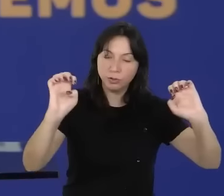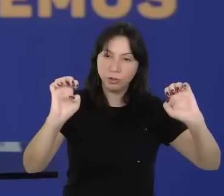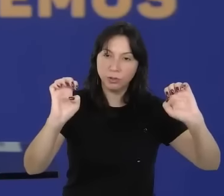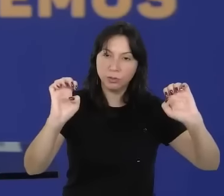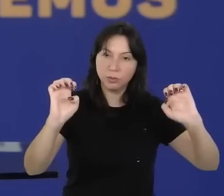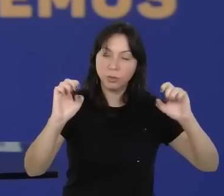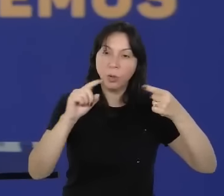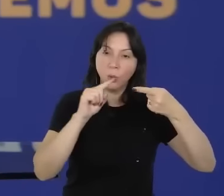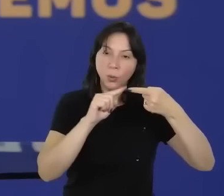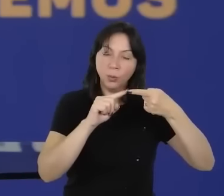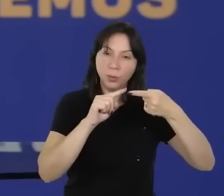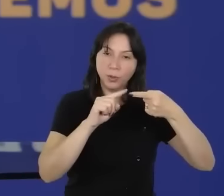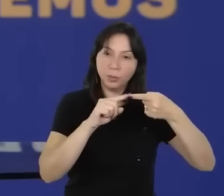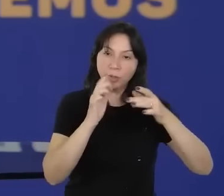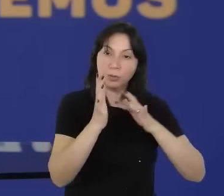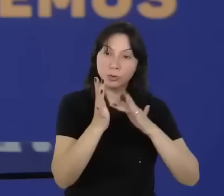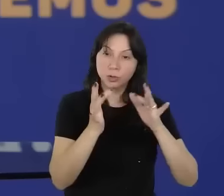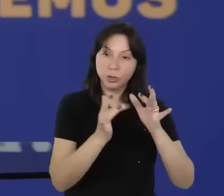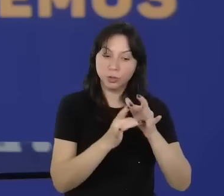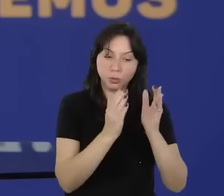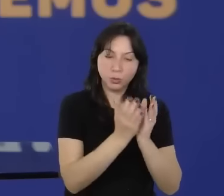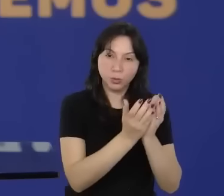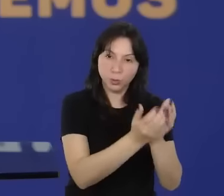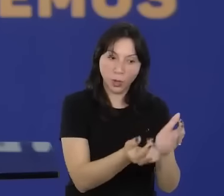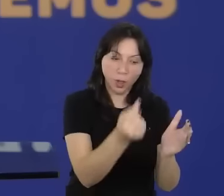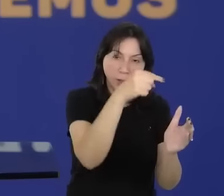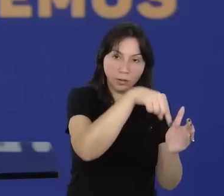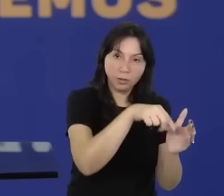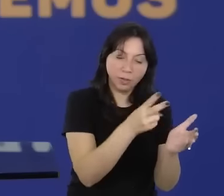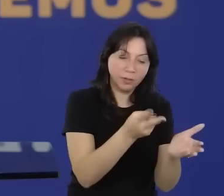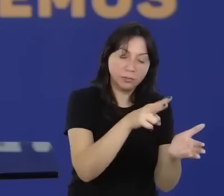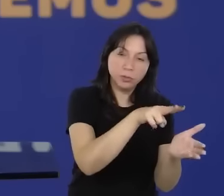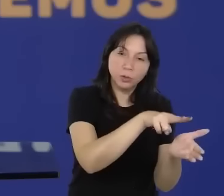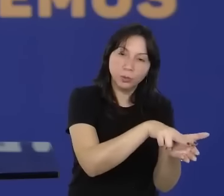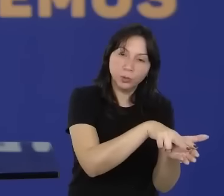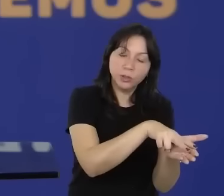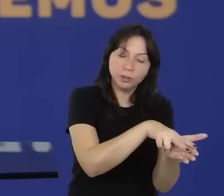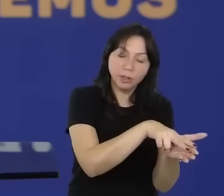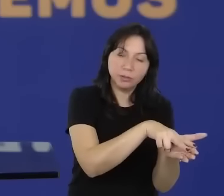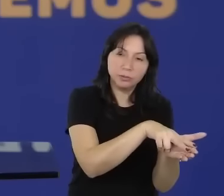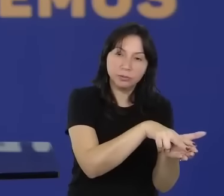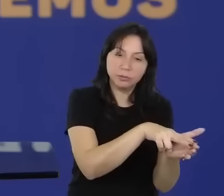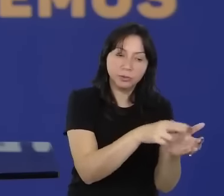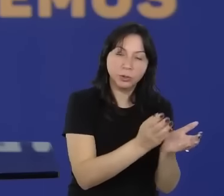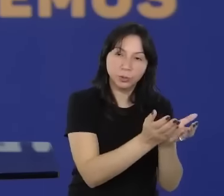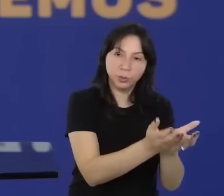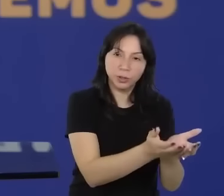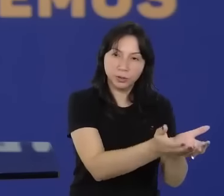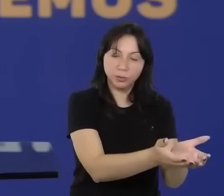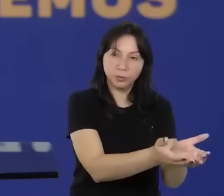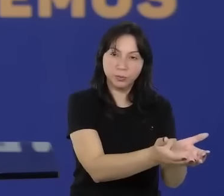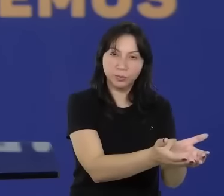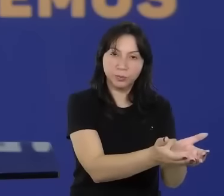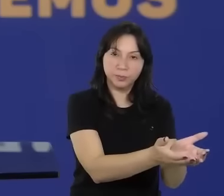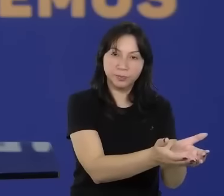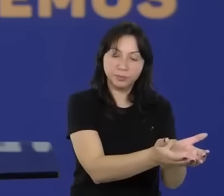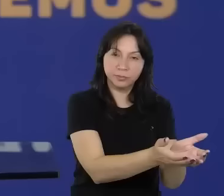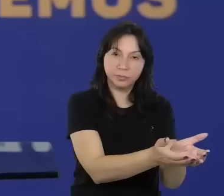feita Jesus estava dentro do barco dormindo na popa do barco e quando